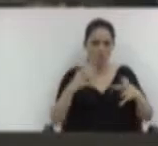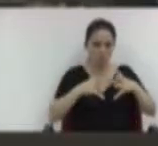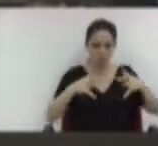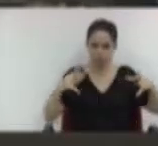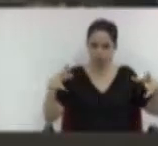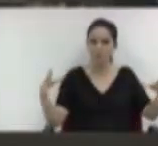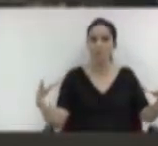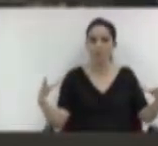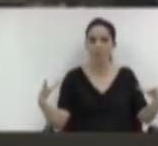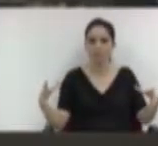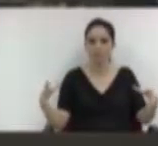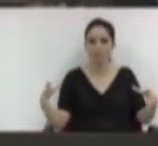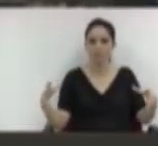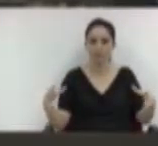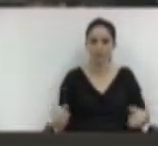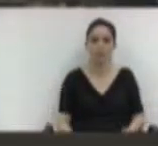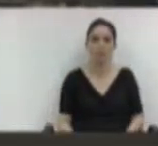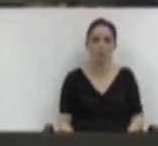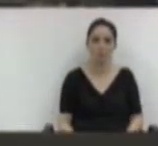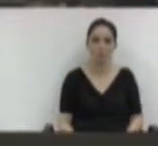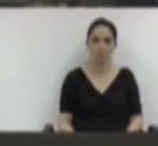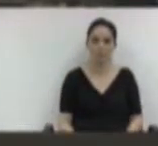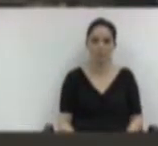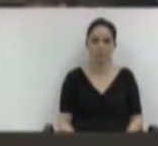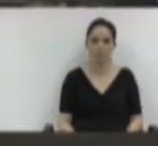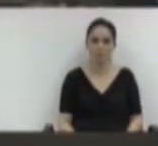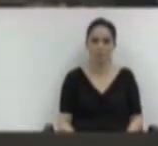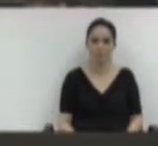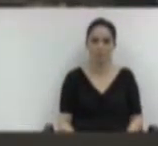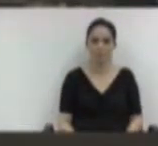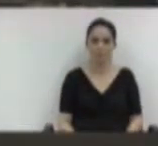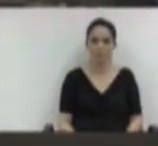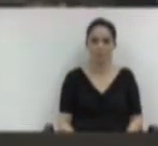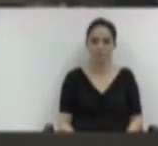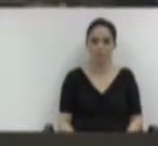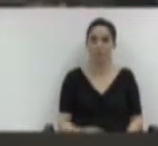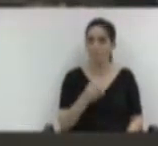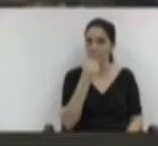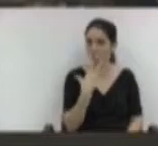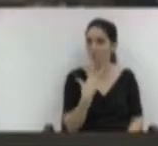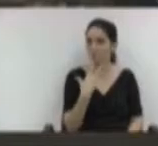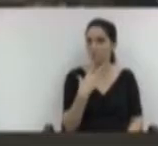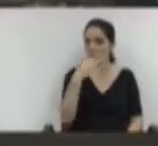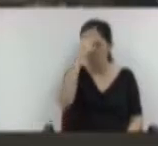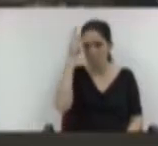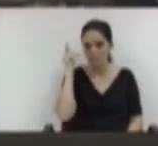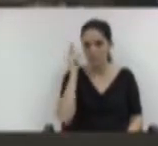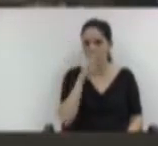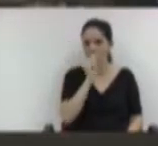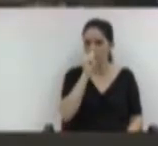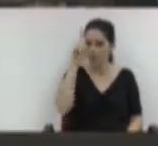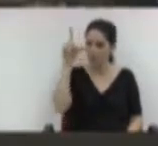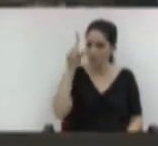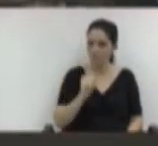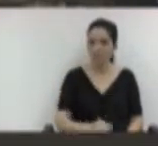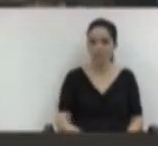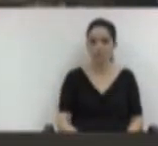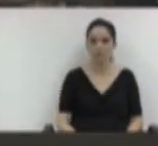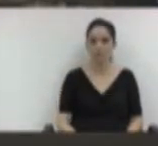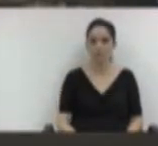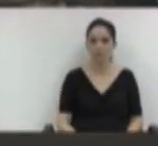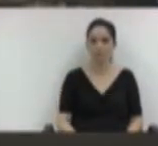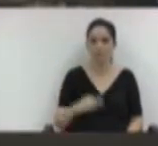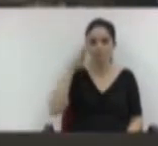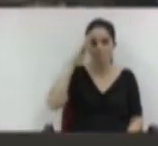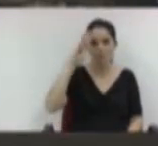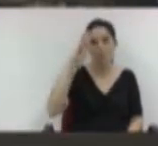trazer subsídios e benefícios para a população da cidade de Limeira, principalmente para a população que mora e